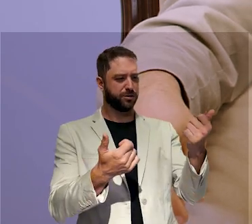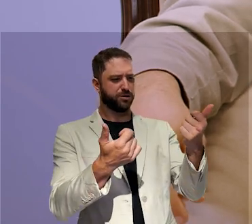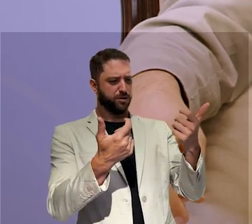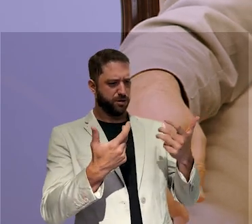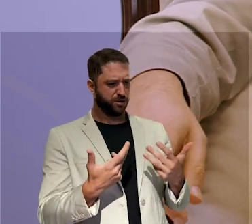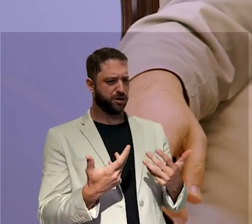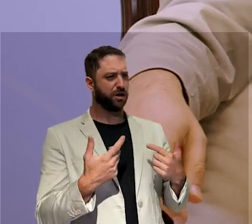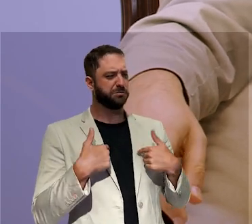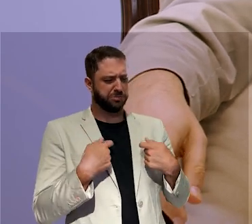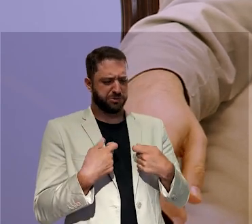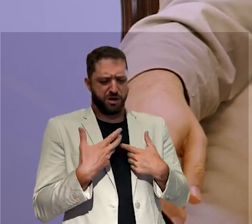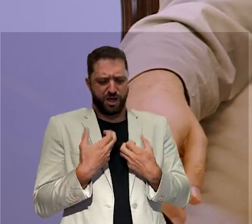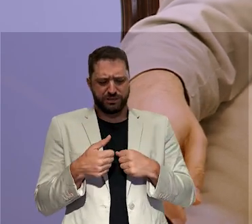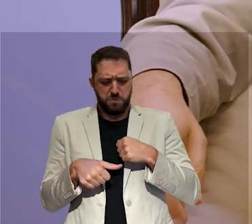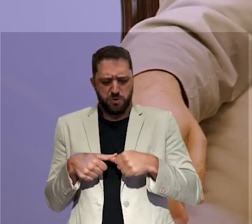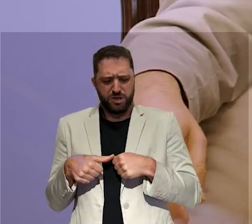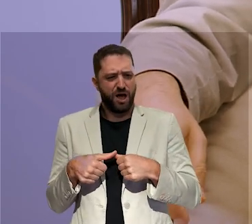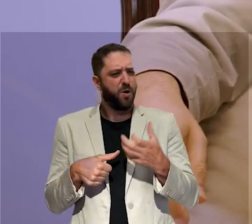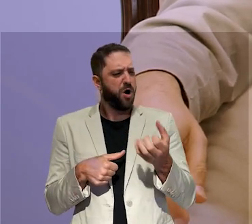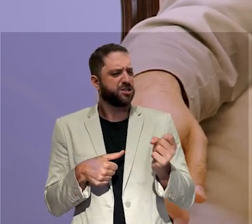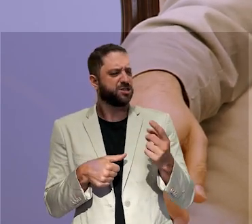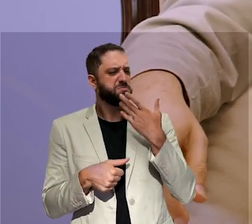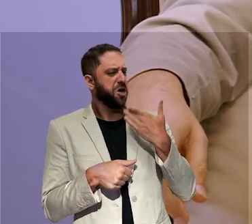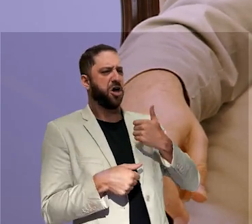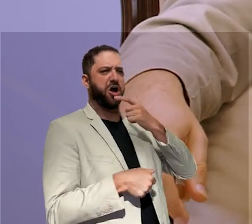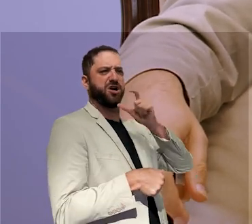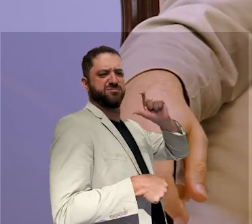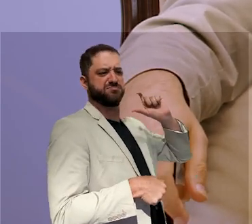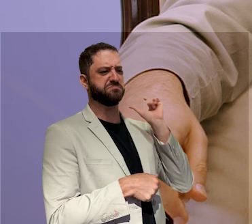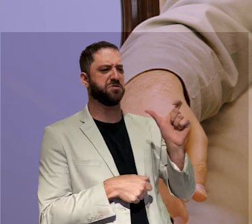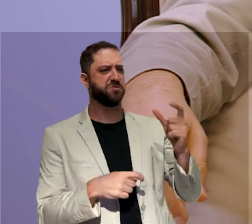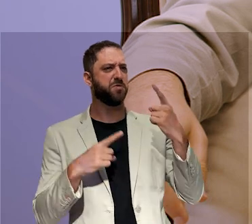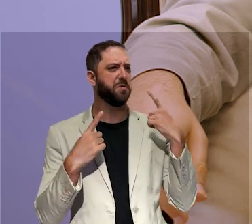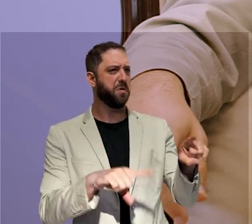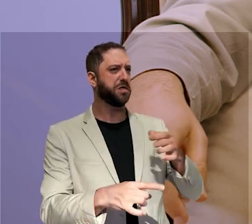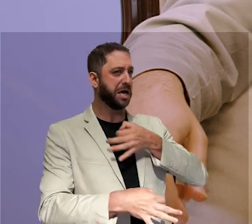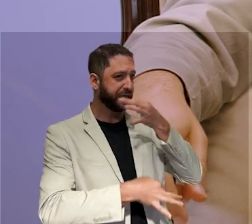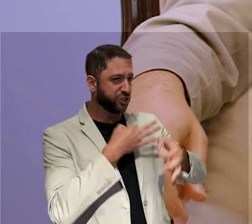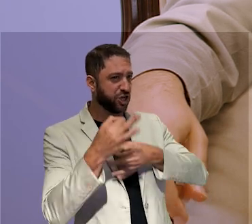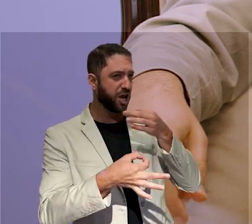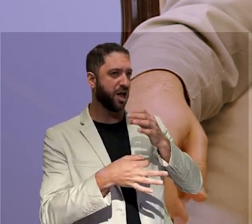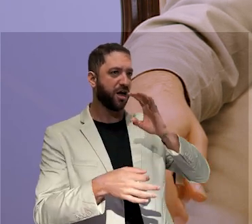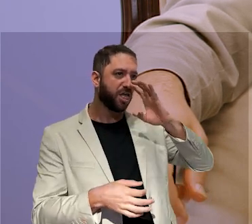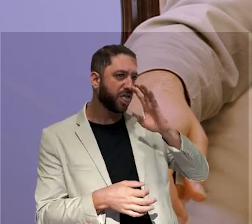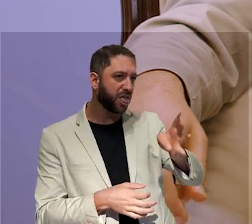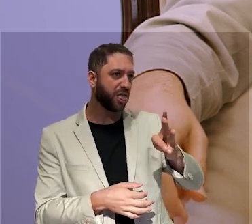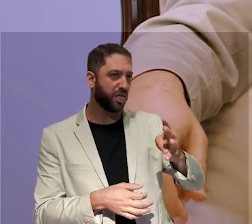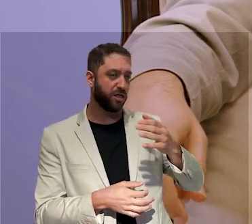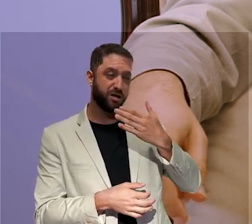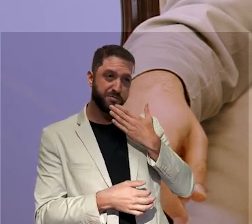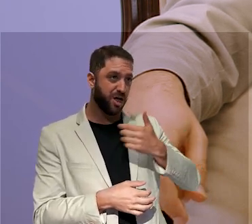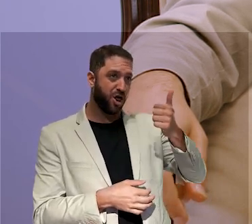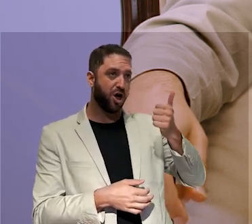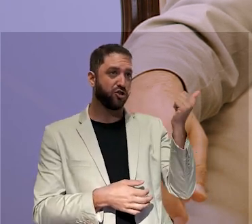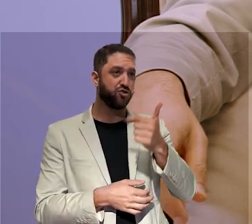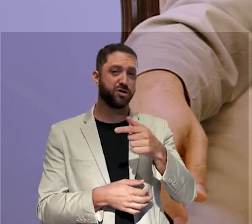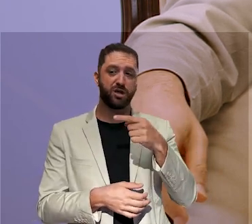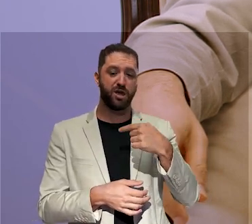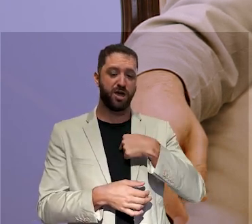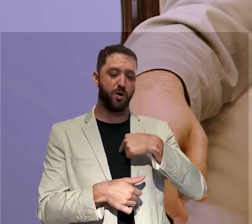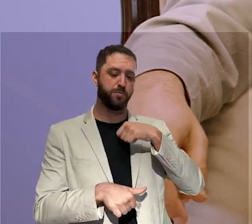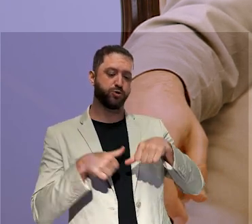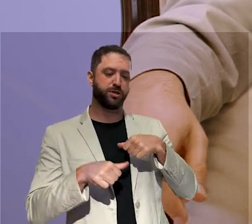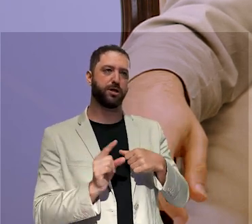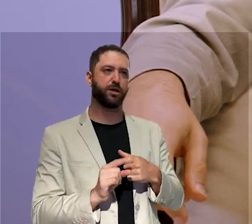isso que você está falando, eu tenho que me desconstruir. Então é mais fácil eu te agredir, ou eu te criticar, ou te julgar, para